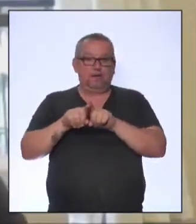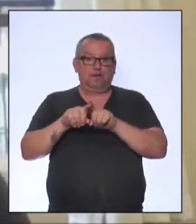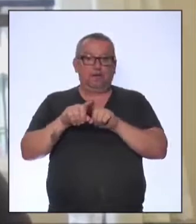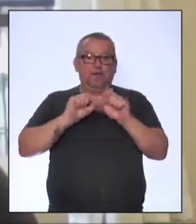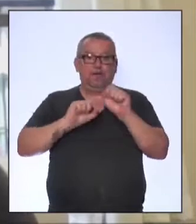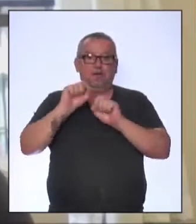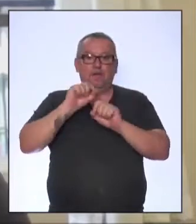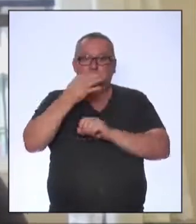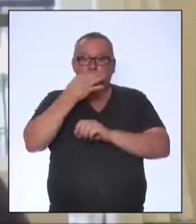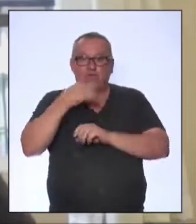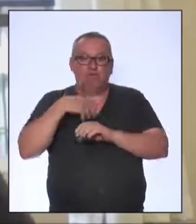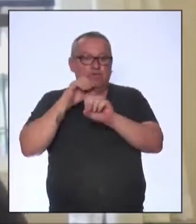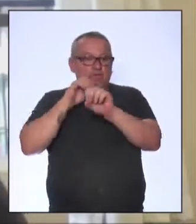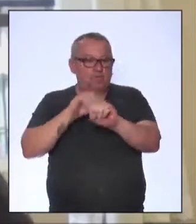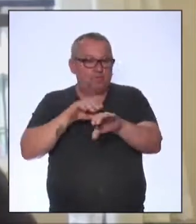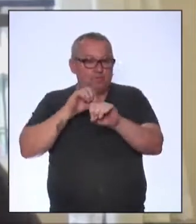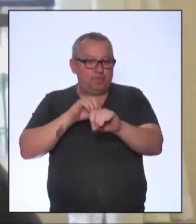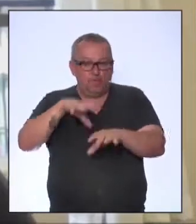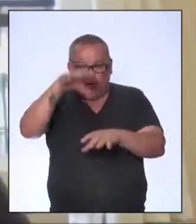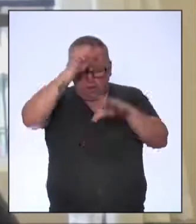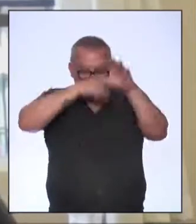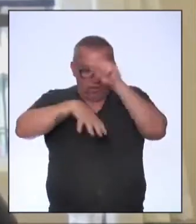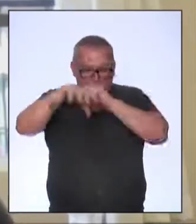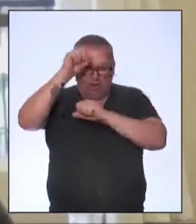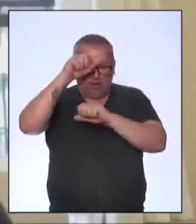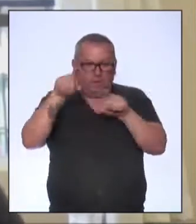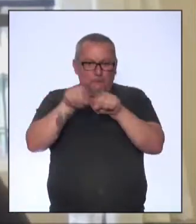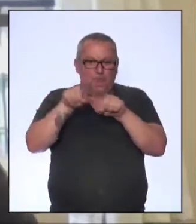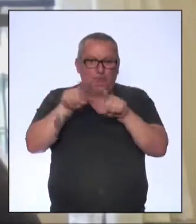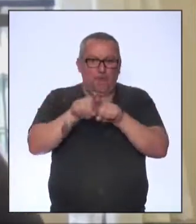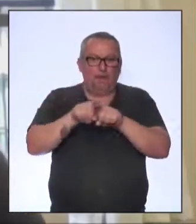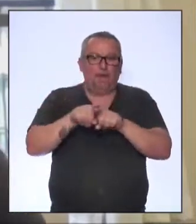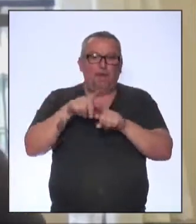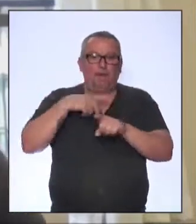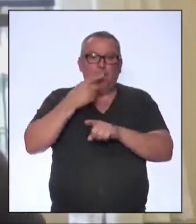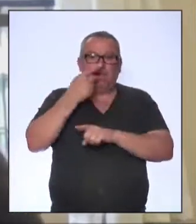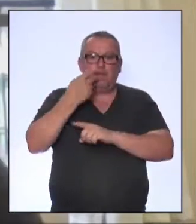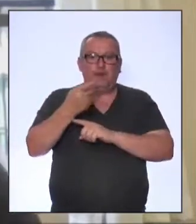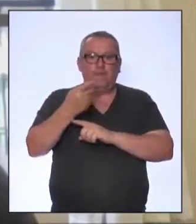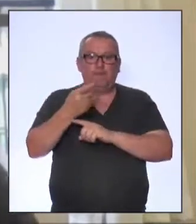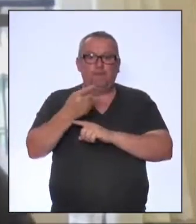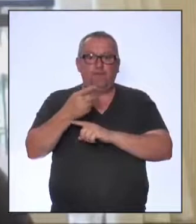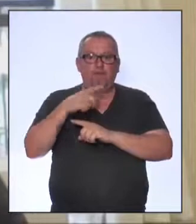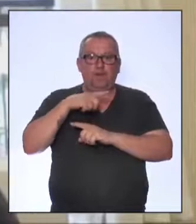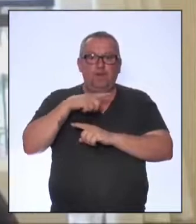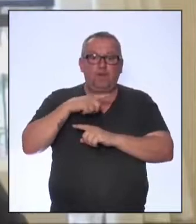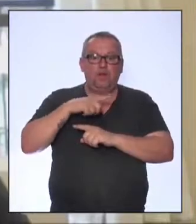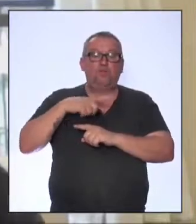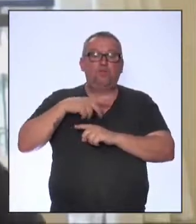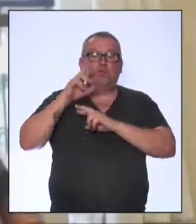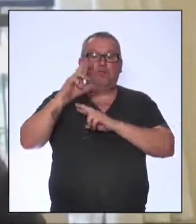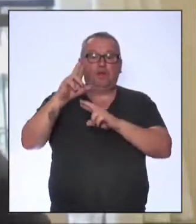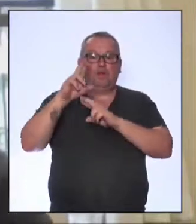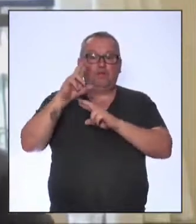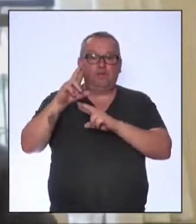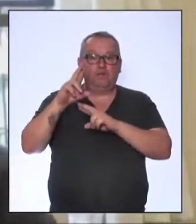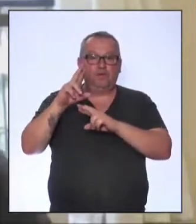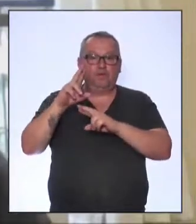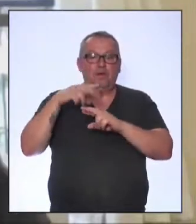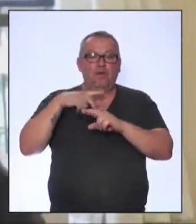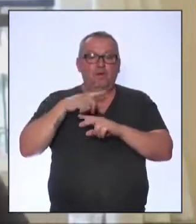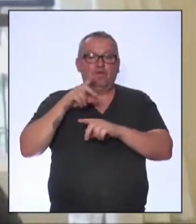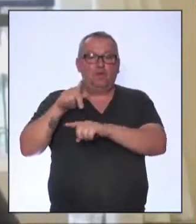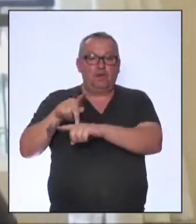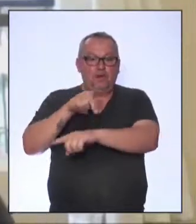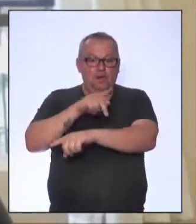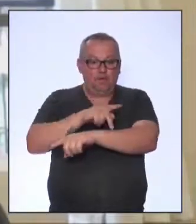acho que está sendo um ensinamento muito grande, né? O que eu tenho que falar assim, eu sou esperançoso, eu sou um pedagogo, eu sou